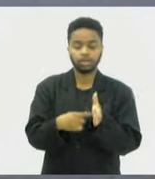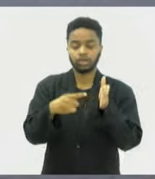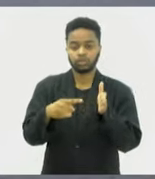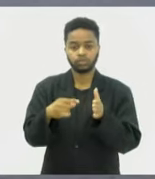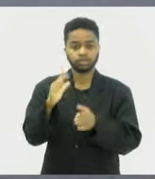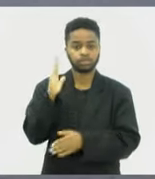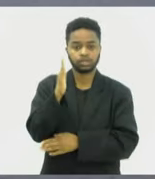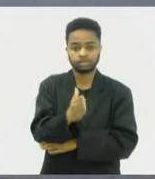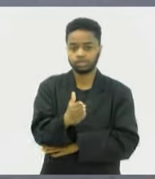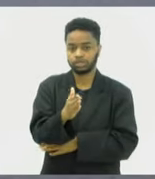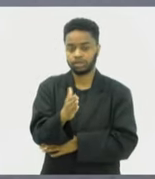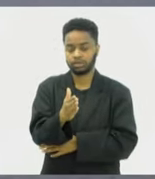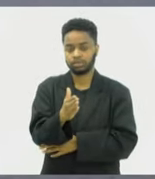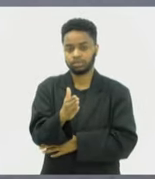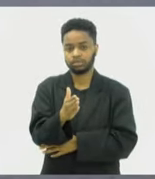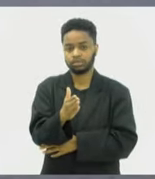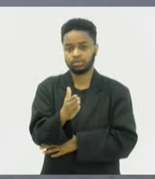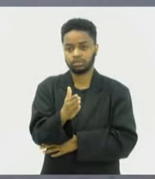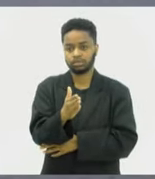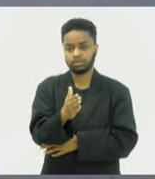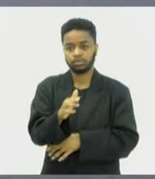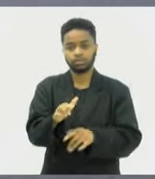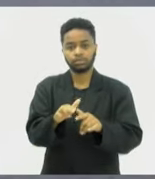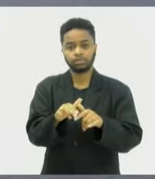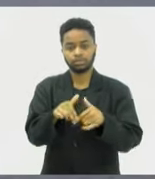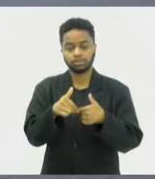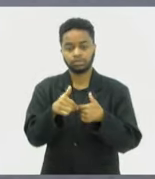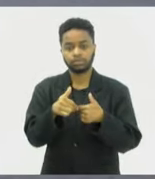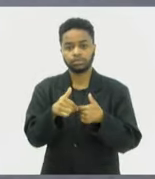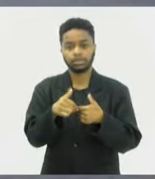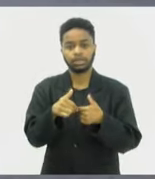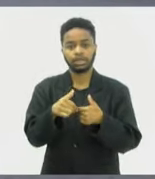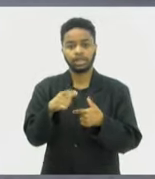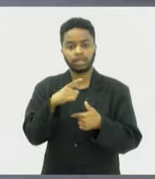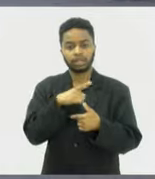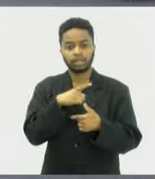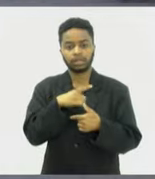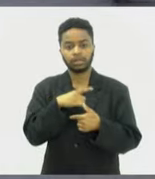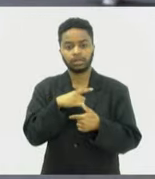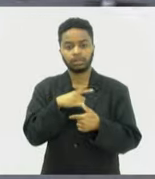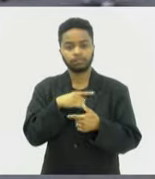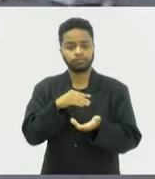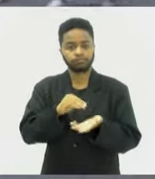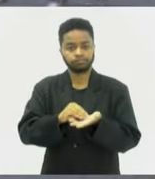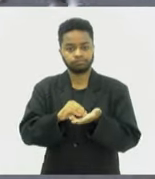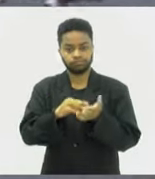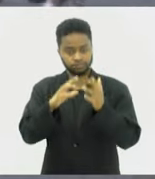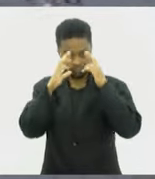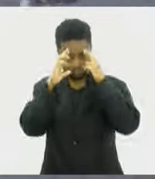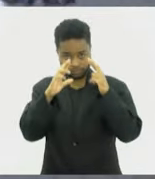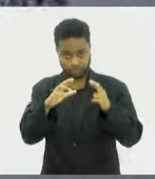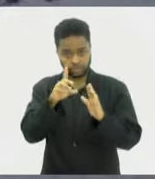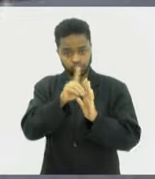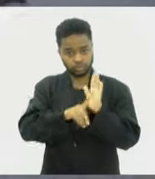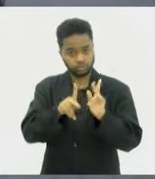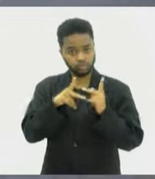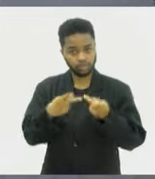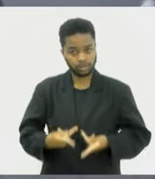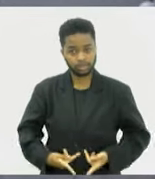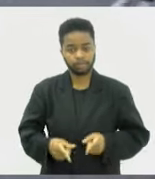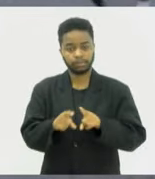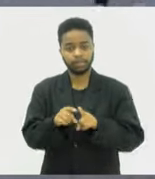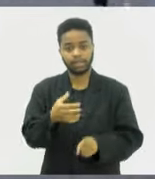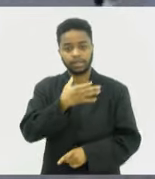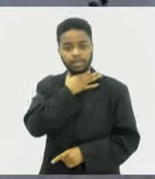direta e indireta por conta das possíveis violações de direitos humanos ou das crises socioeconômicas e políticas dos